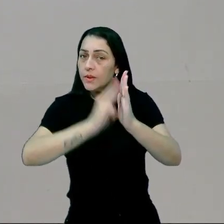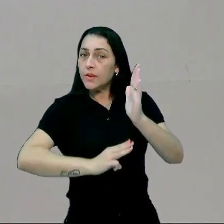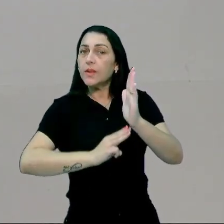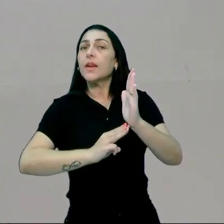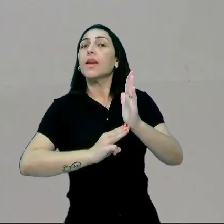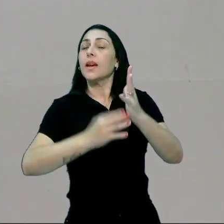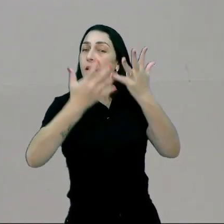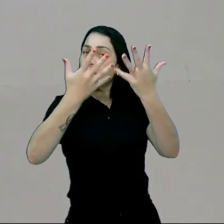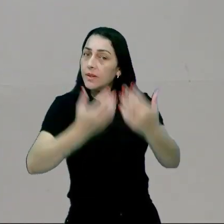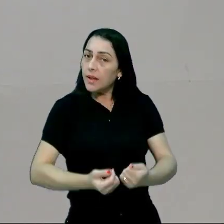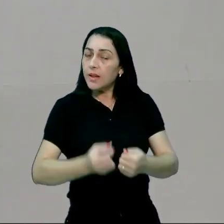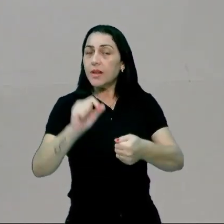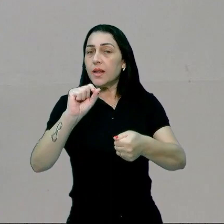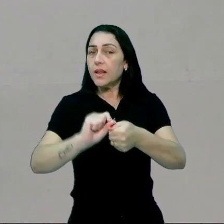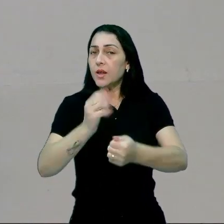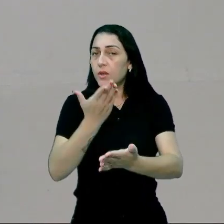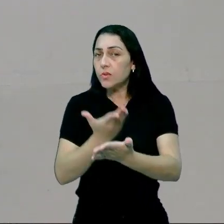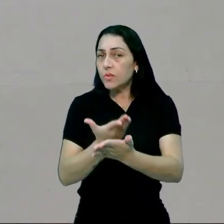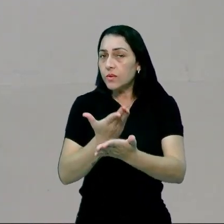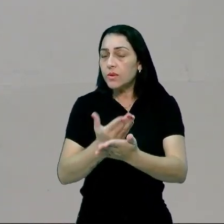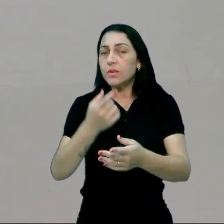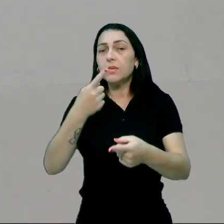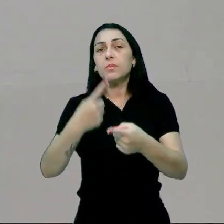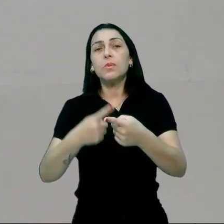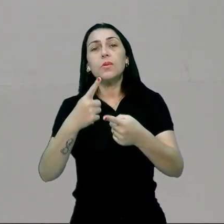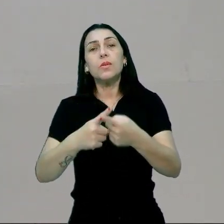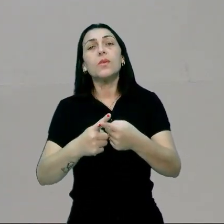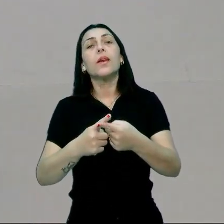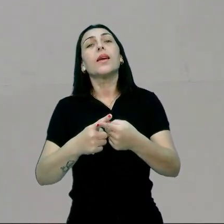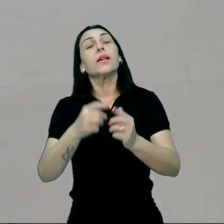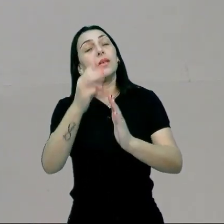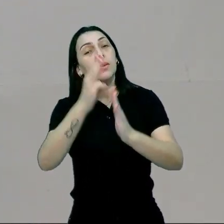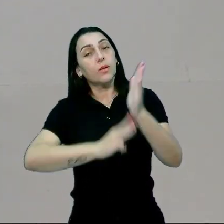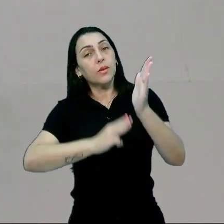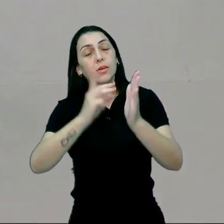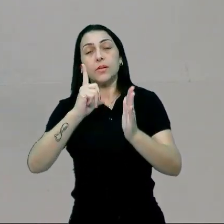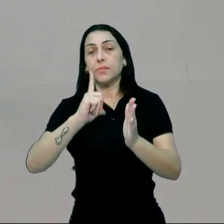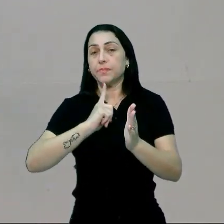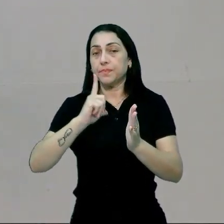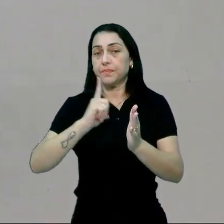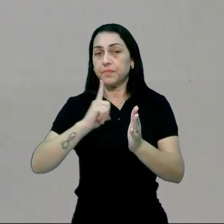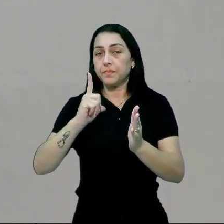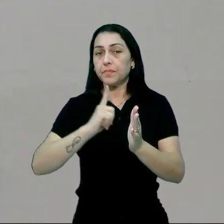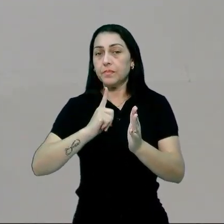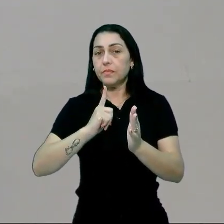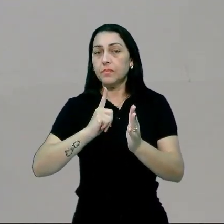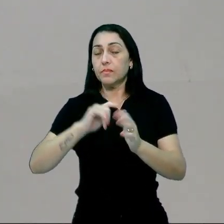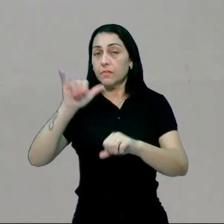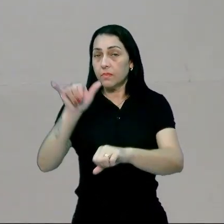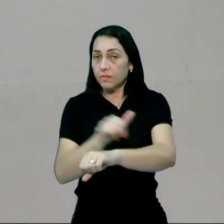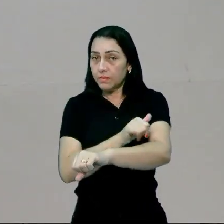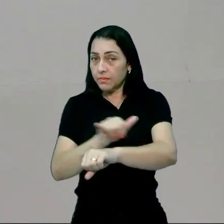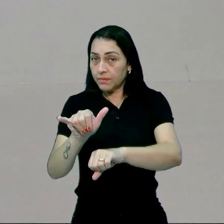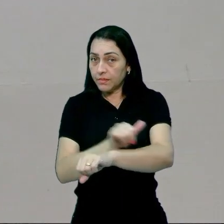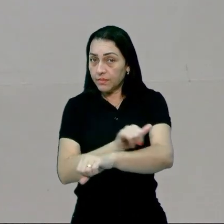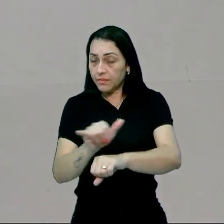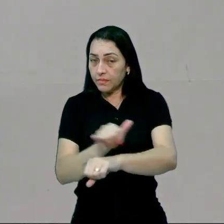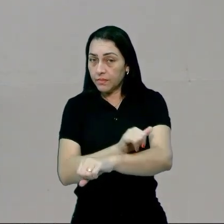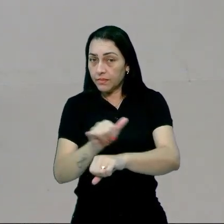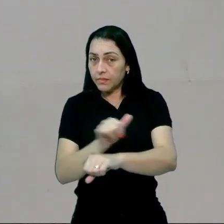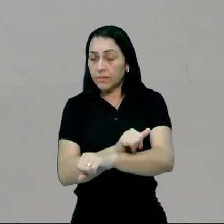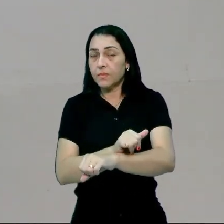é adotada. Porque é através dessa metodologia que eu tenho as estratégias que